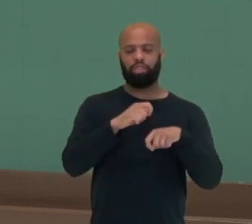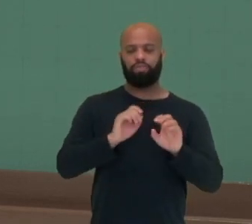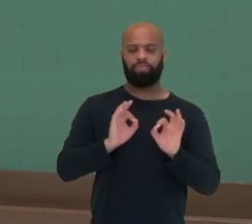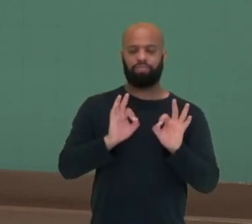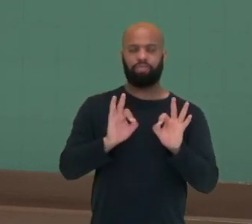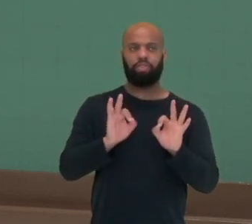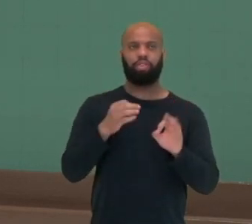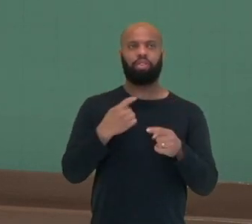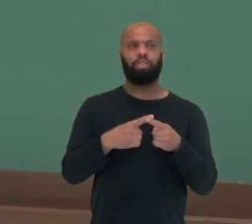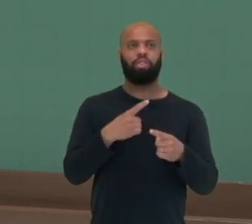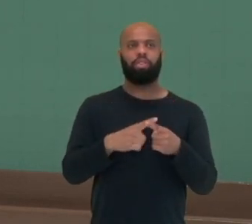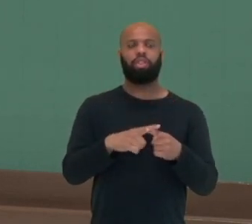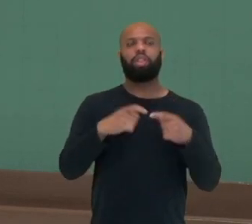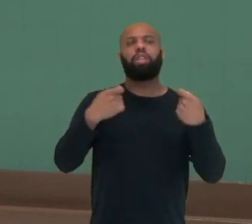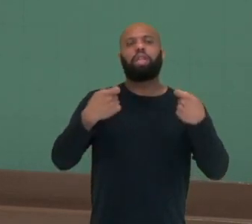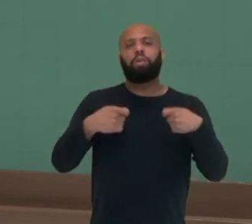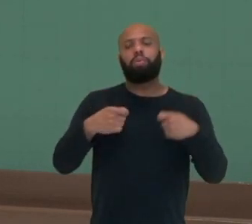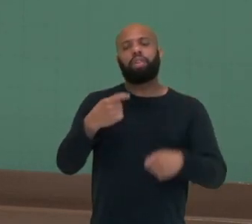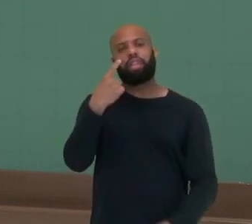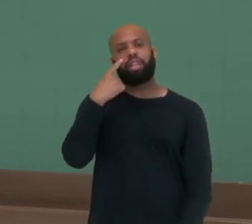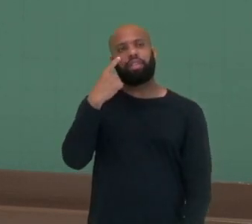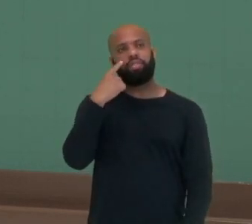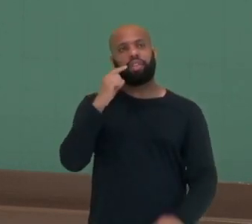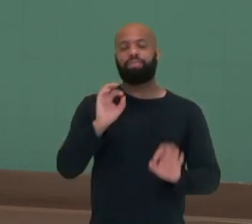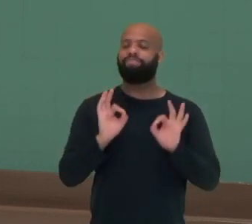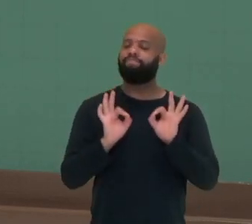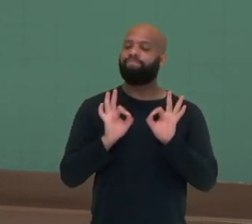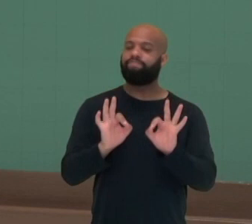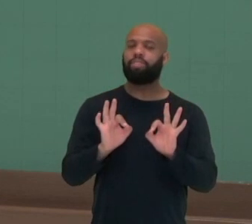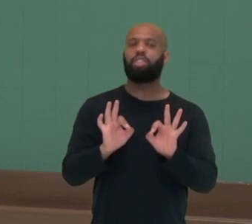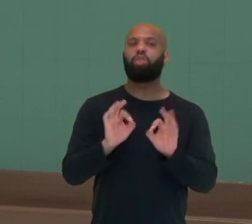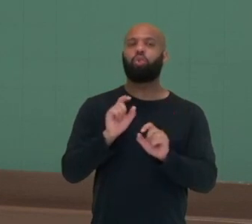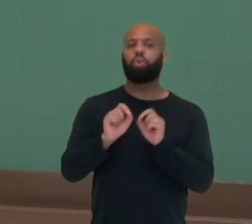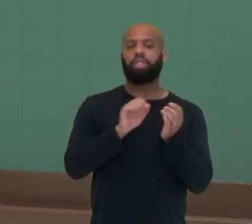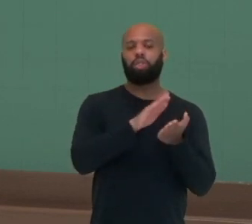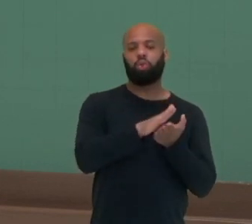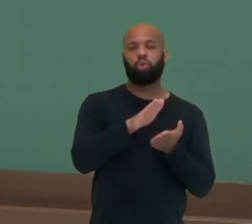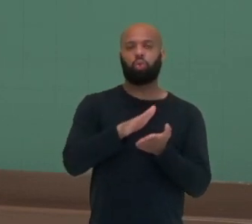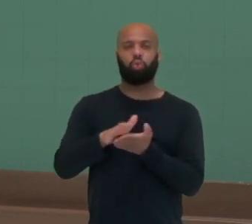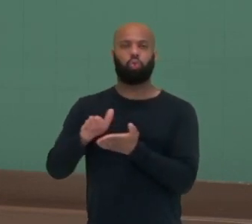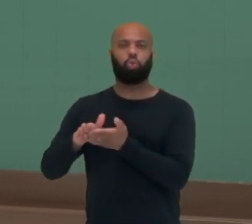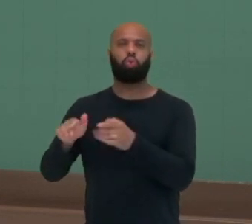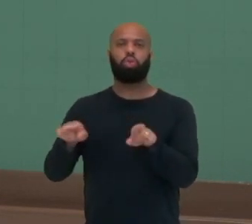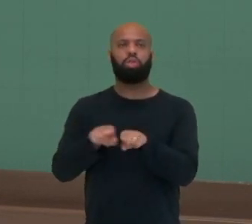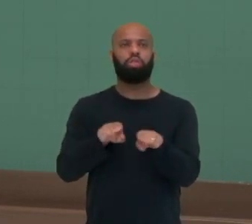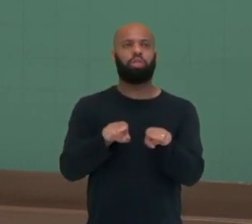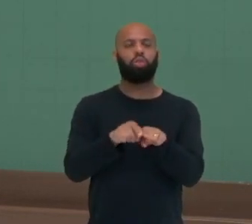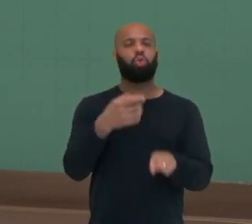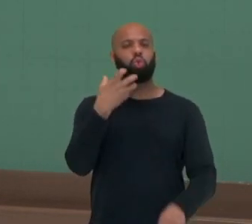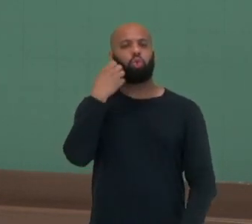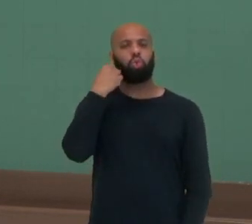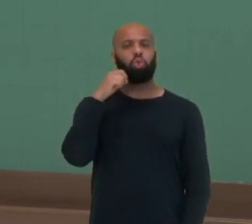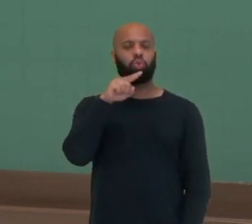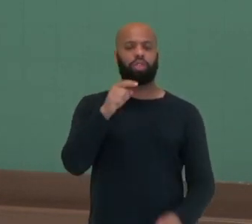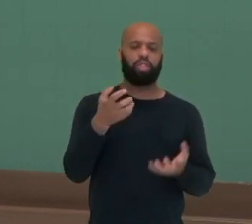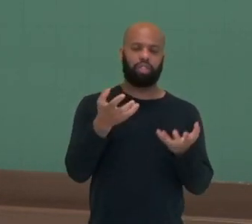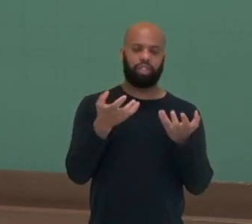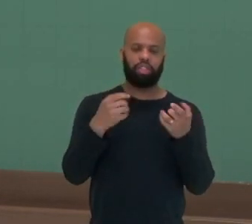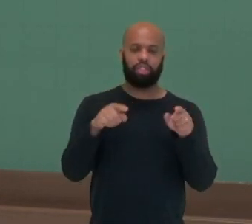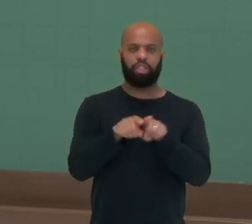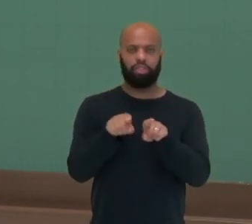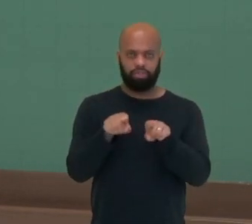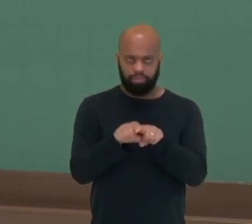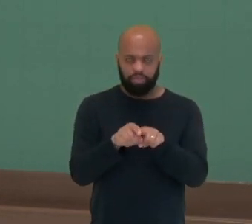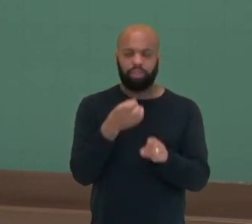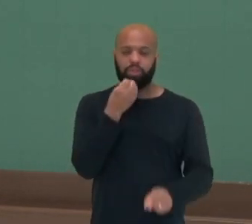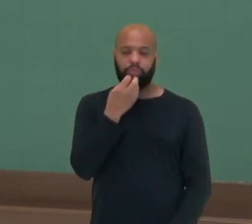eu tenho que ver qual que é o real custo e o preço, o lucro que você espera, ou seja, aquela bonificação